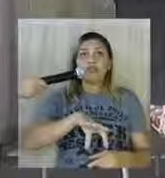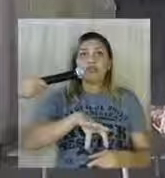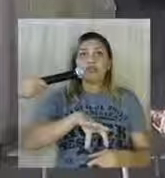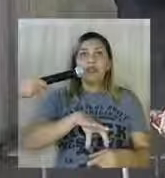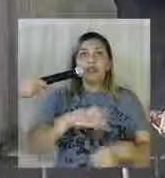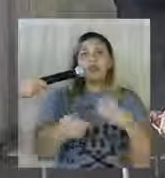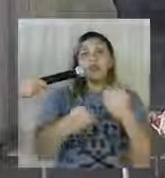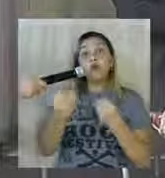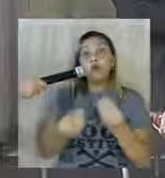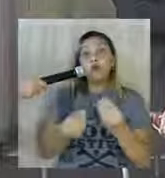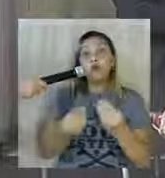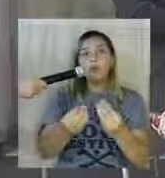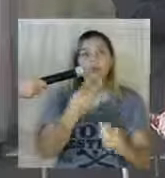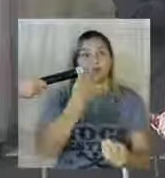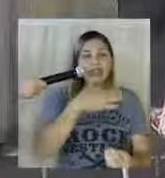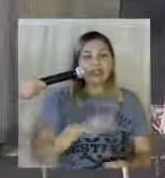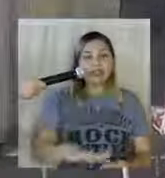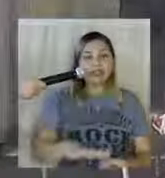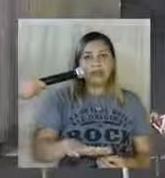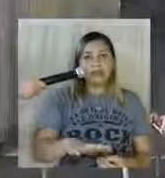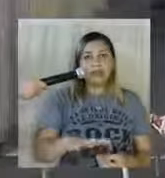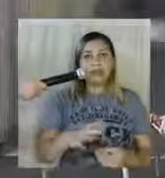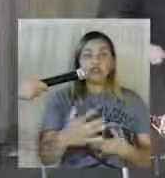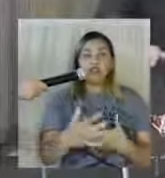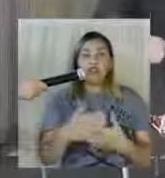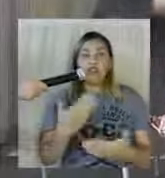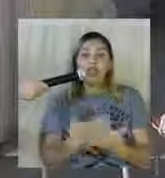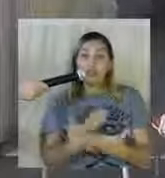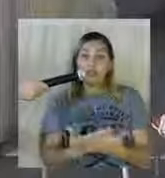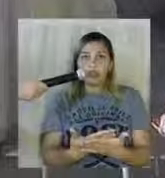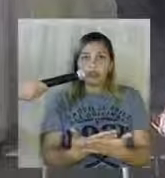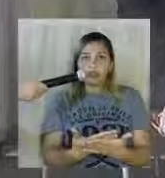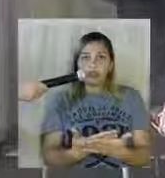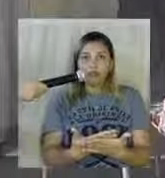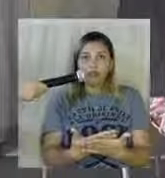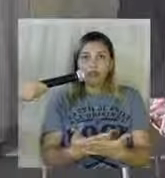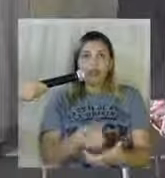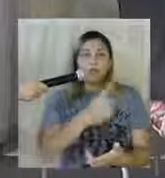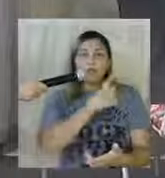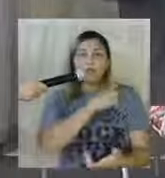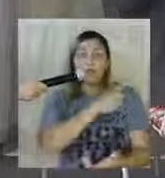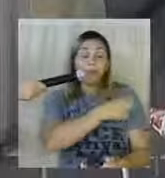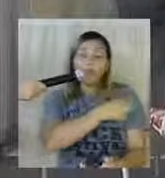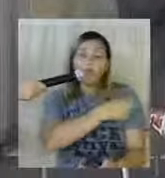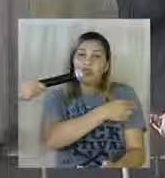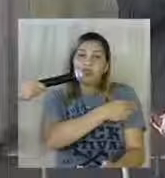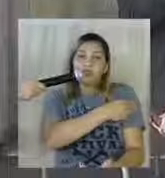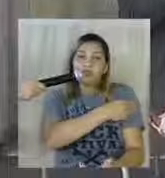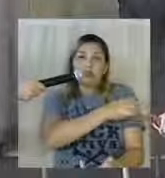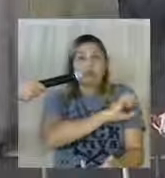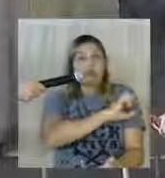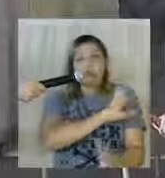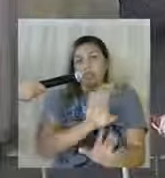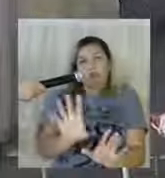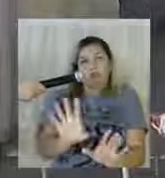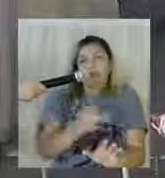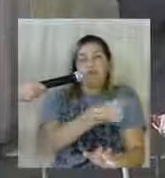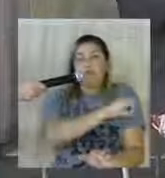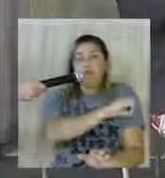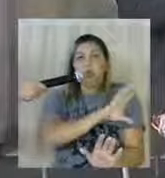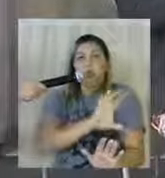português. Então, como uma criança está estudando, primeiro, segundo, terceiro ao